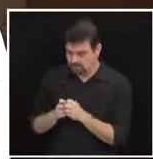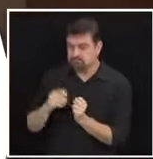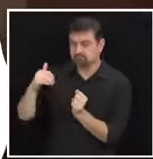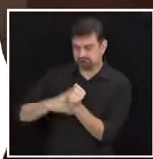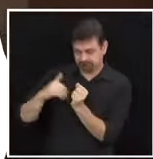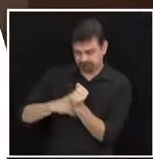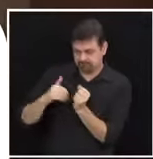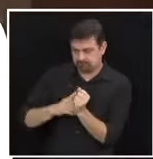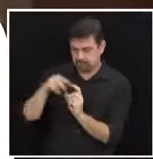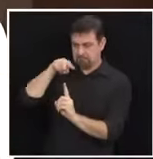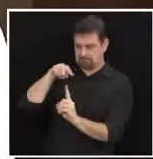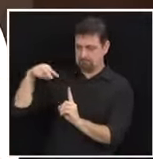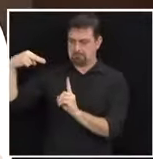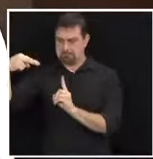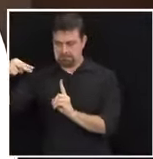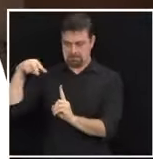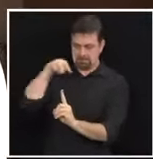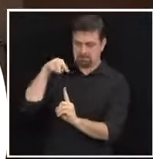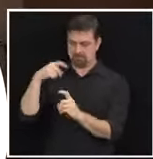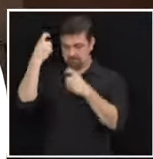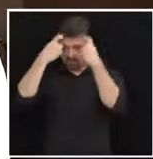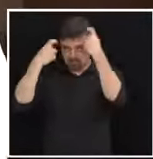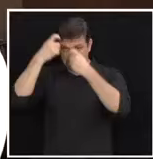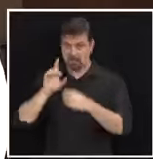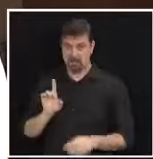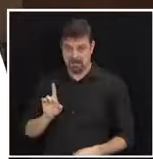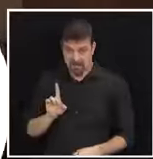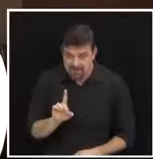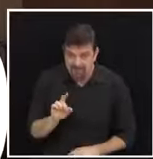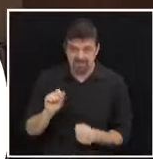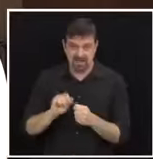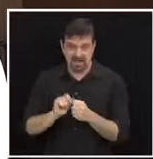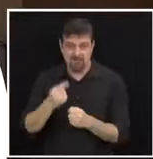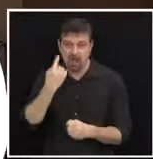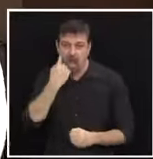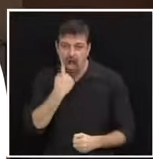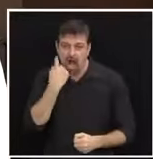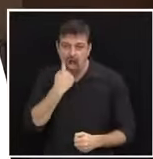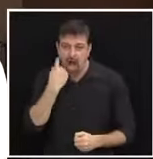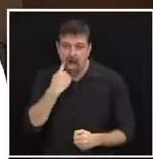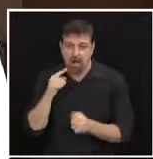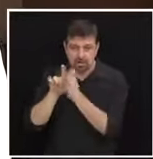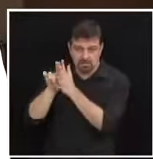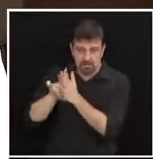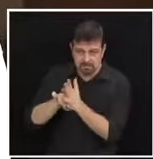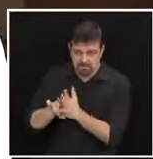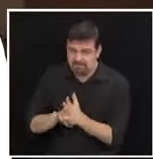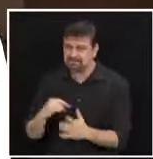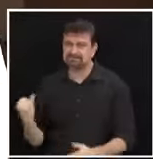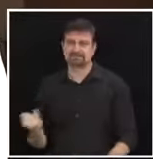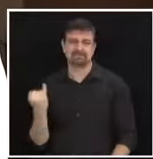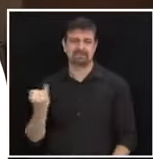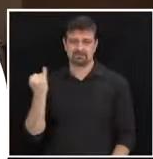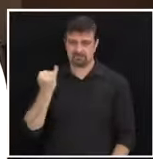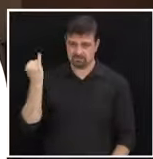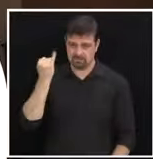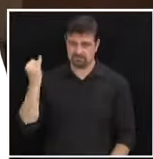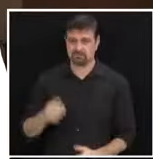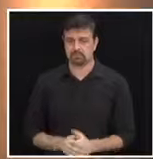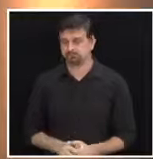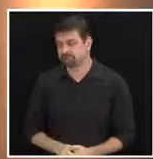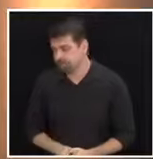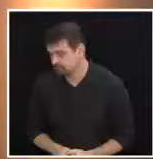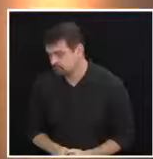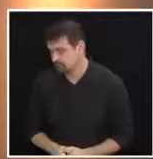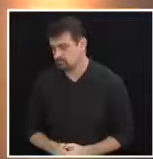e ninguém precisa ficar preocupado, né? Só ir fazer o teste, que é gratuito, sigiloso, e é importante, gente, é muito importante, né, Lia?